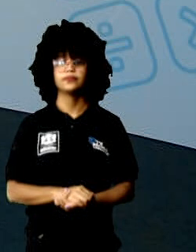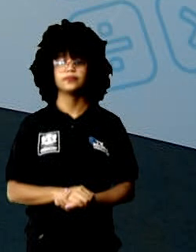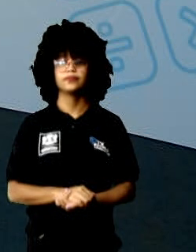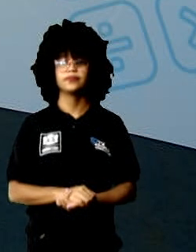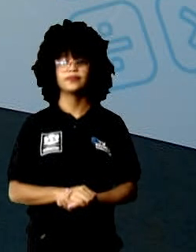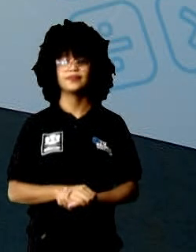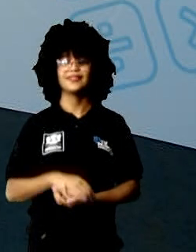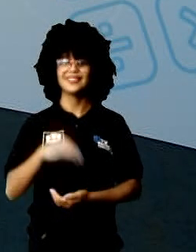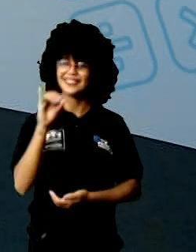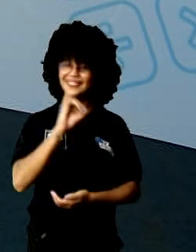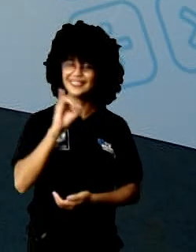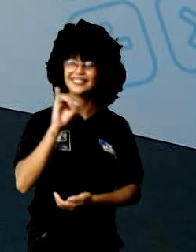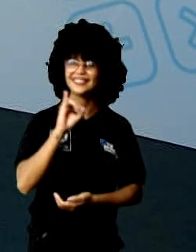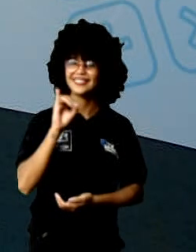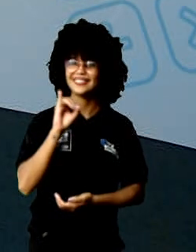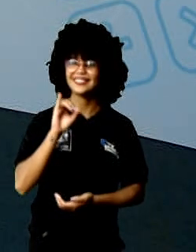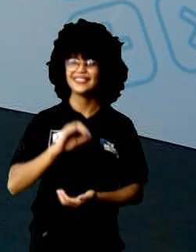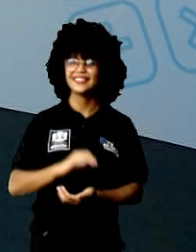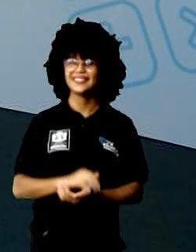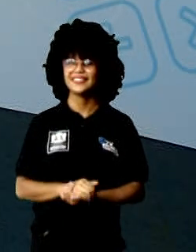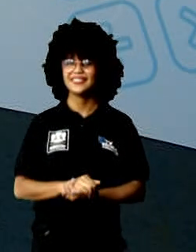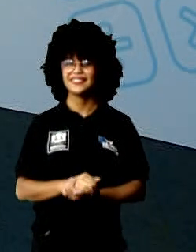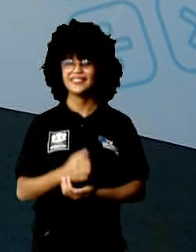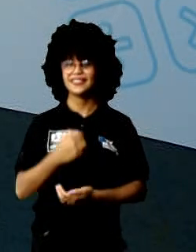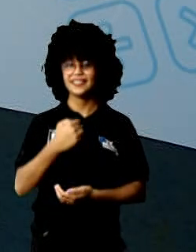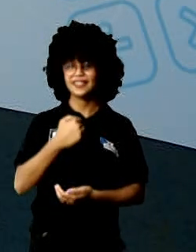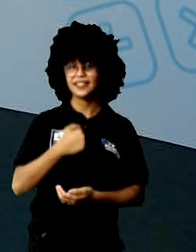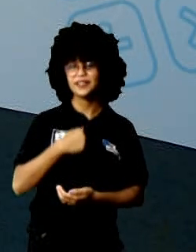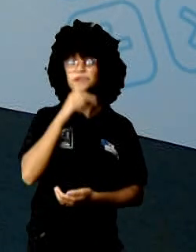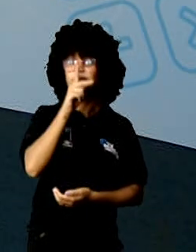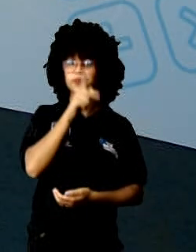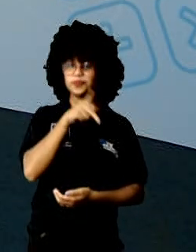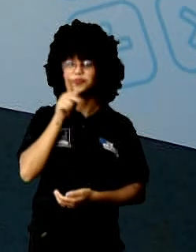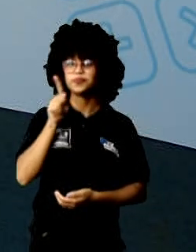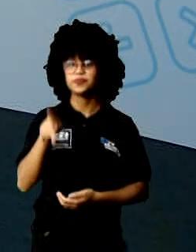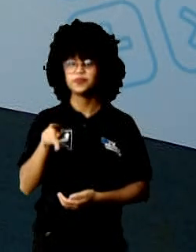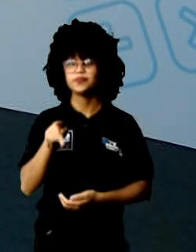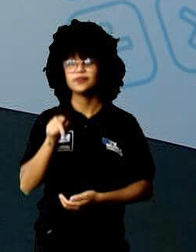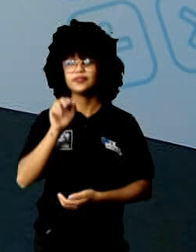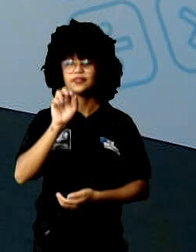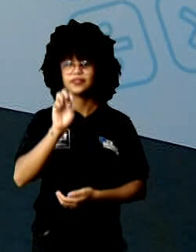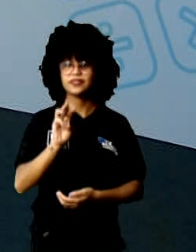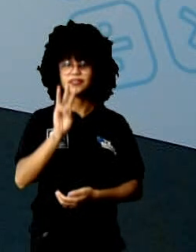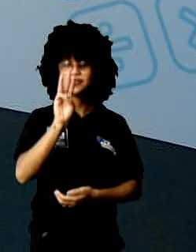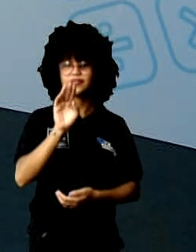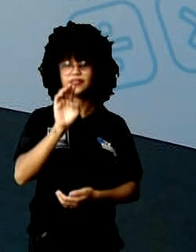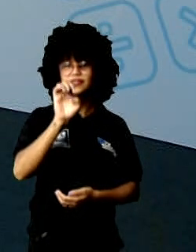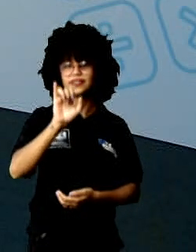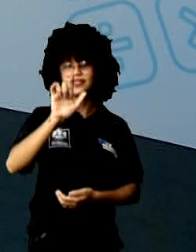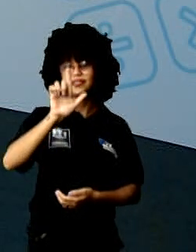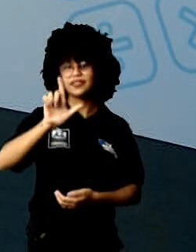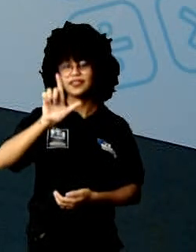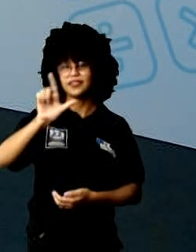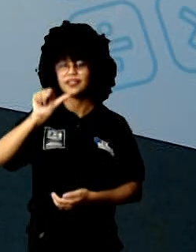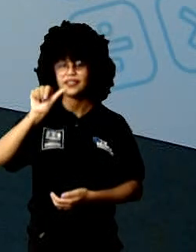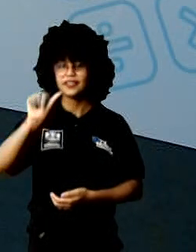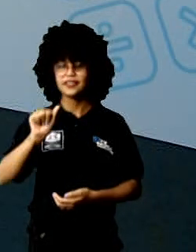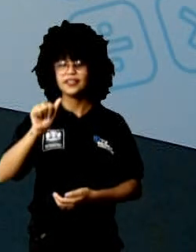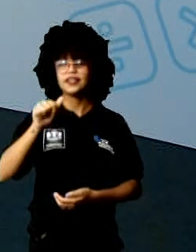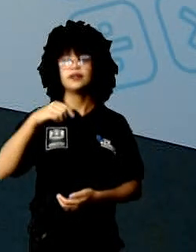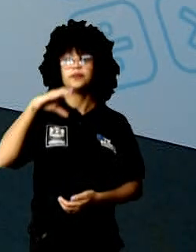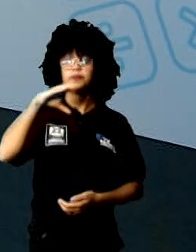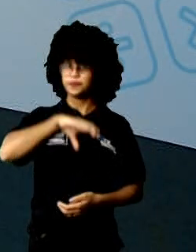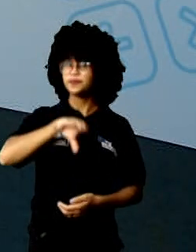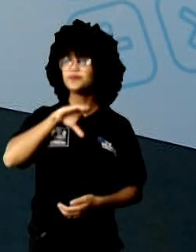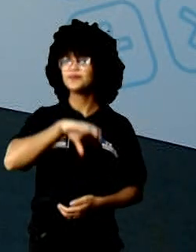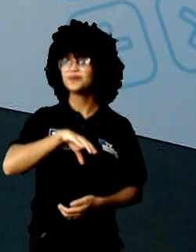o Olá eu sou a professora Leila Graciela de língua